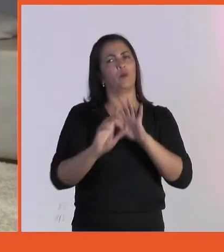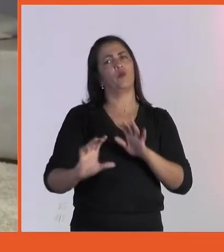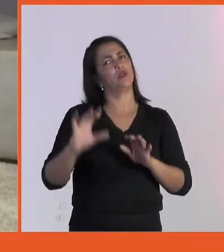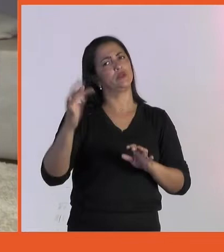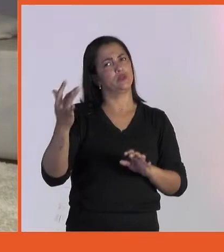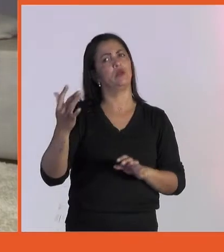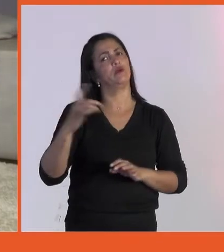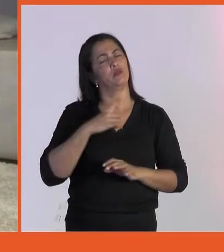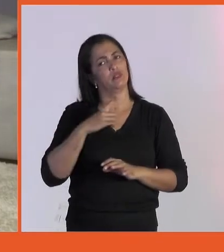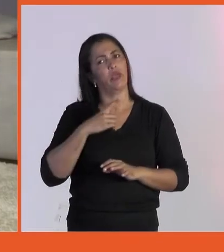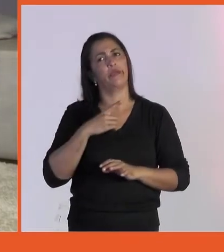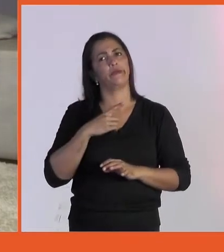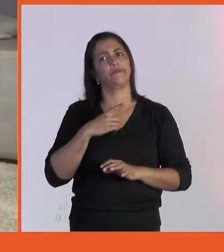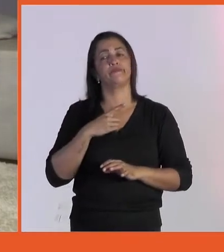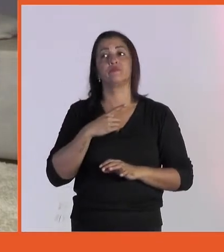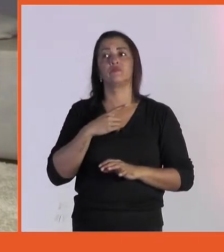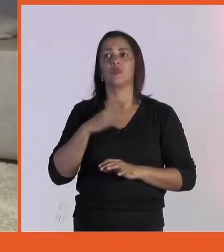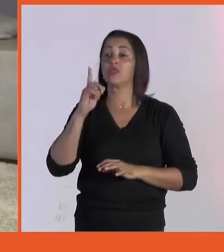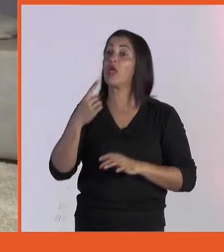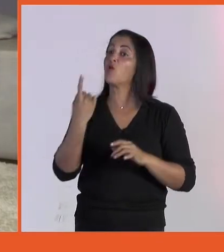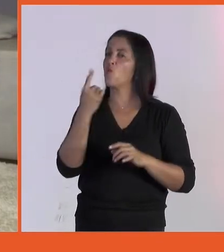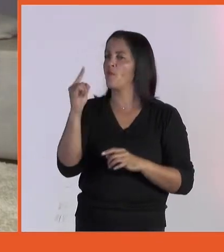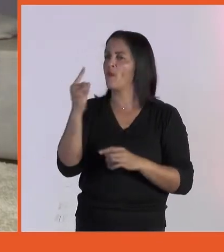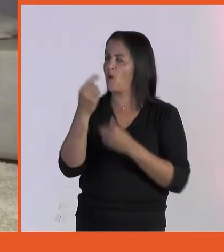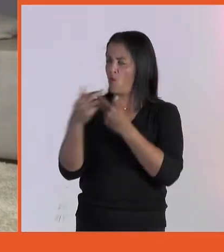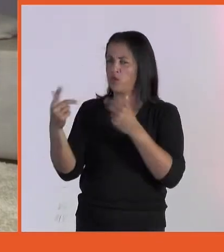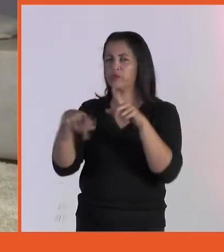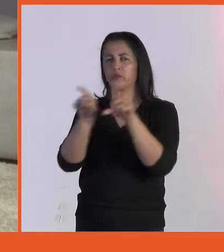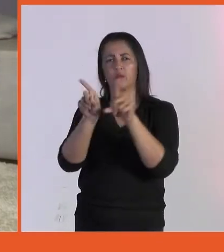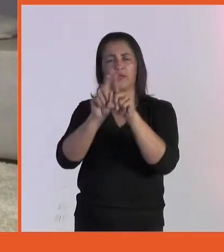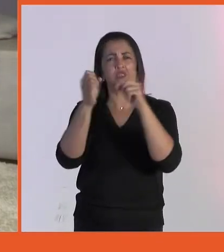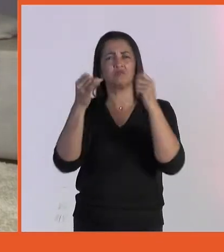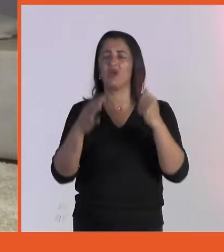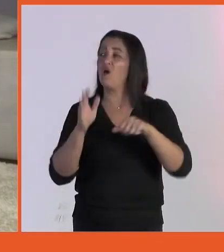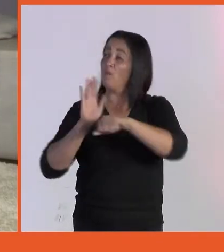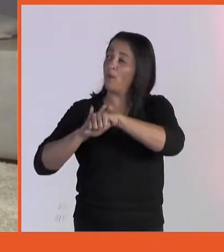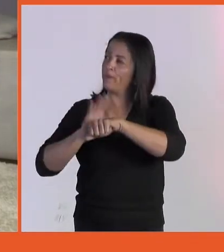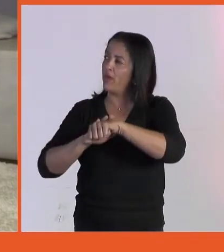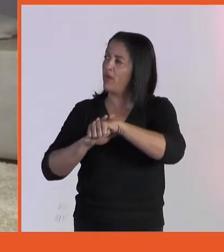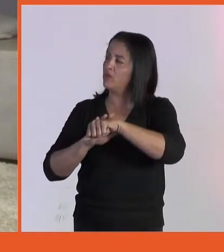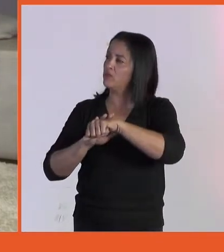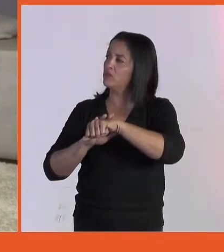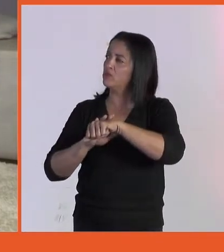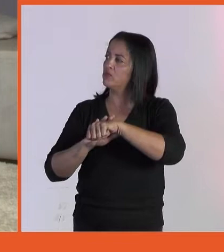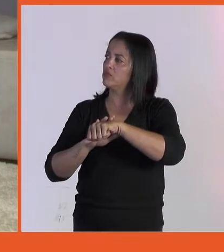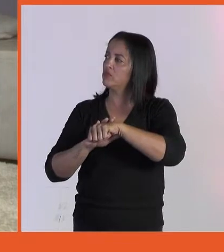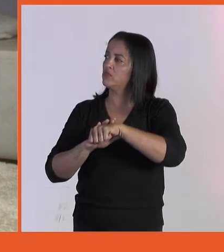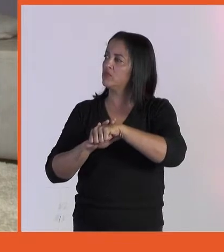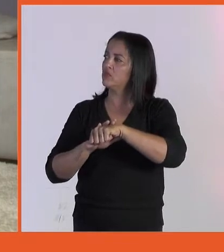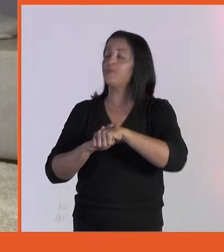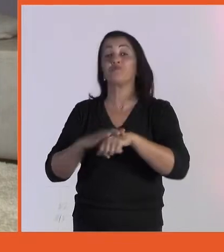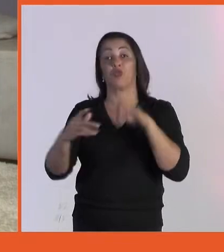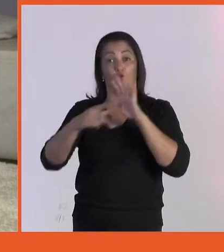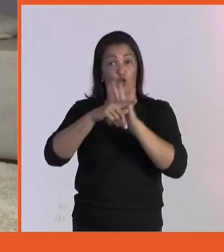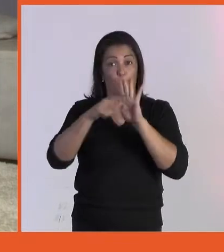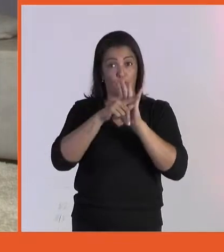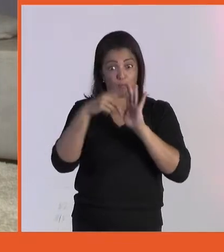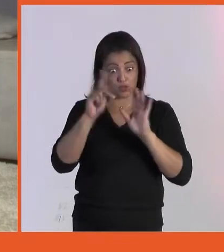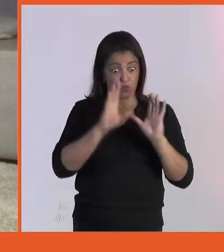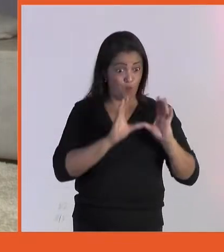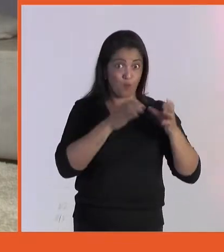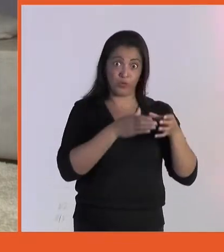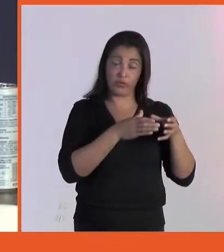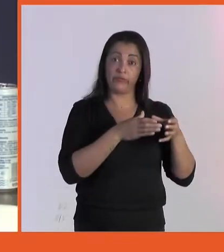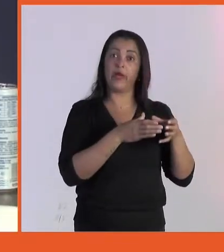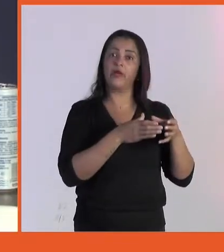é uma coisa que eu falo muito, que o criador de conteúdo que ele não se atenta na sua própria comunidade, e aí